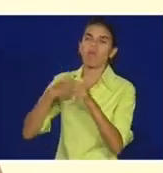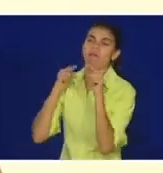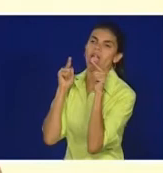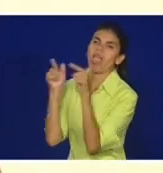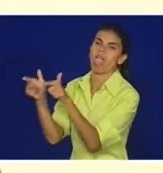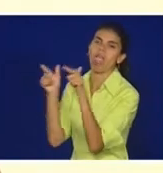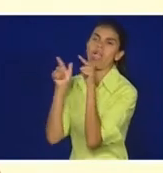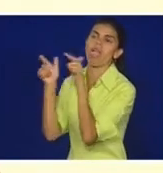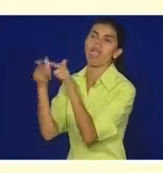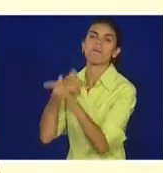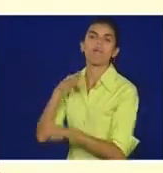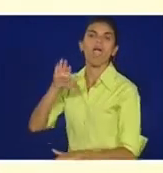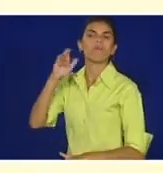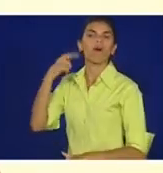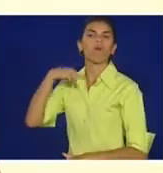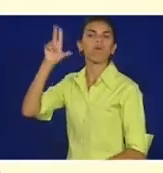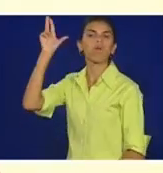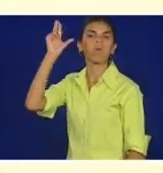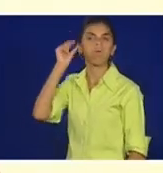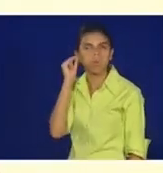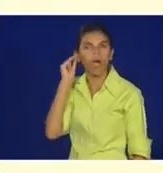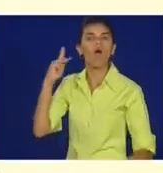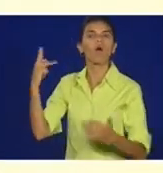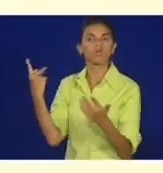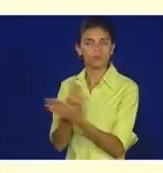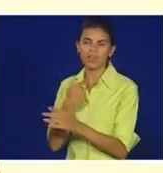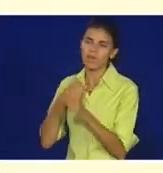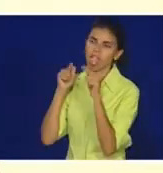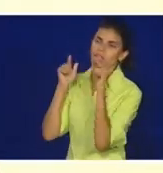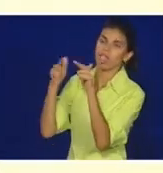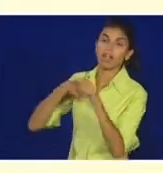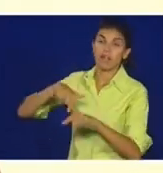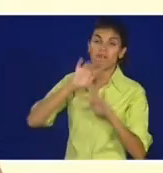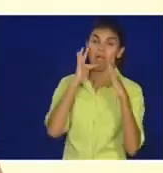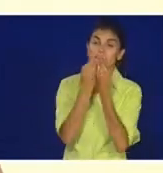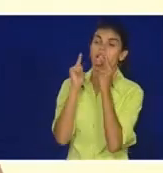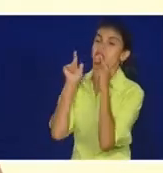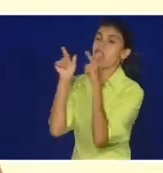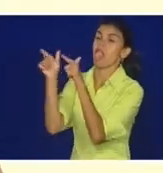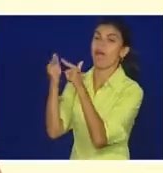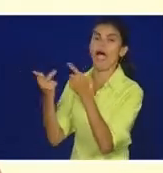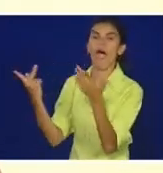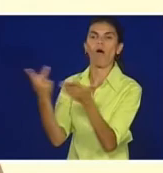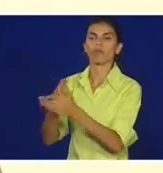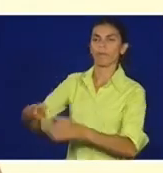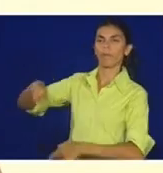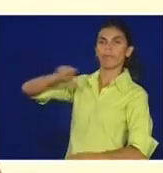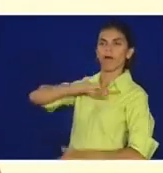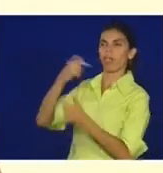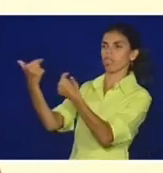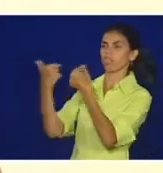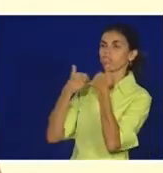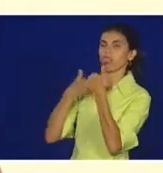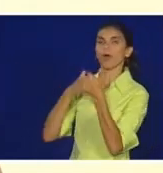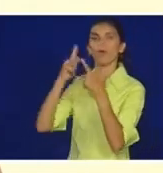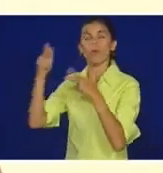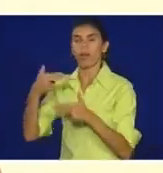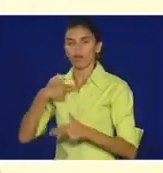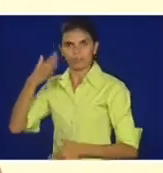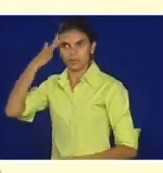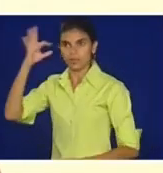essas coisas com ela, e nós ríamos dela, era um objeto de hilário dela. Quando